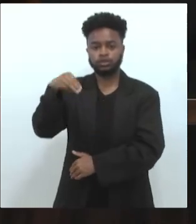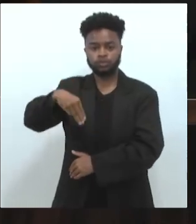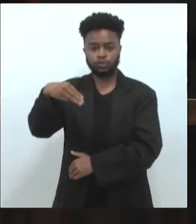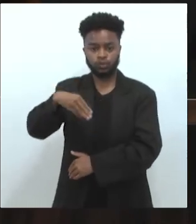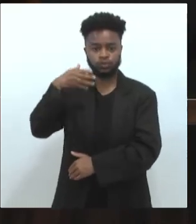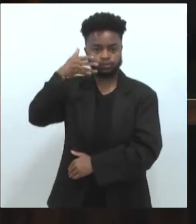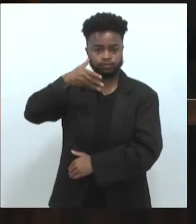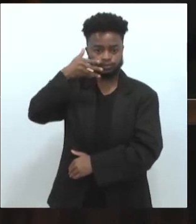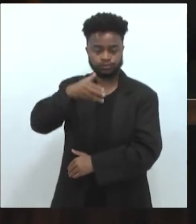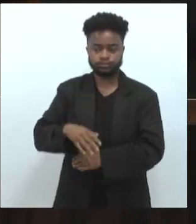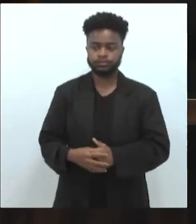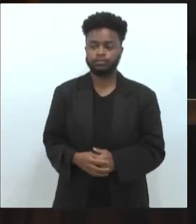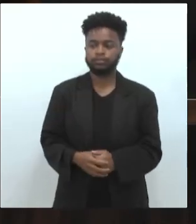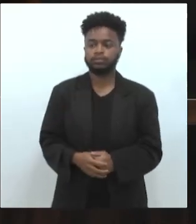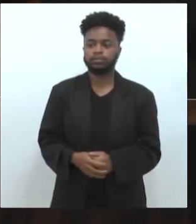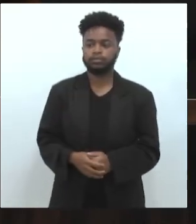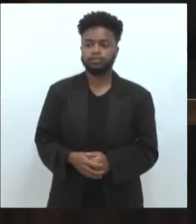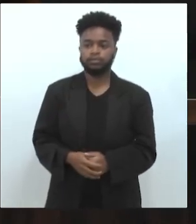regimental.